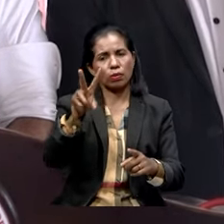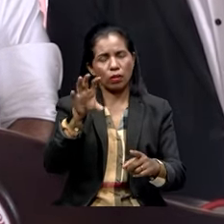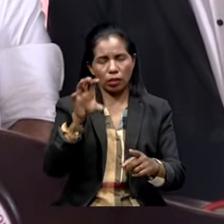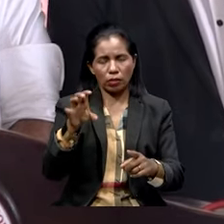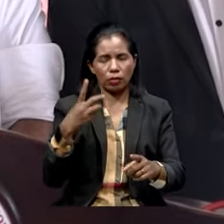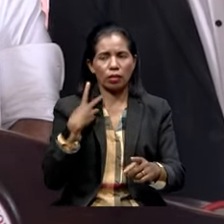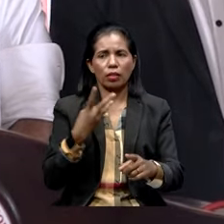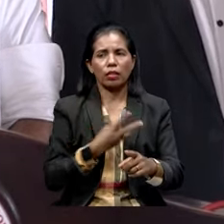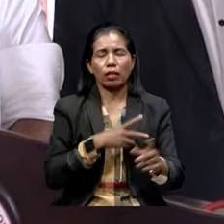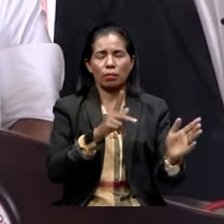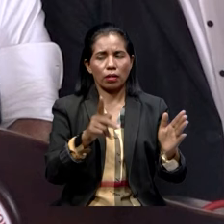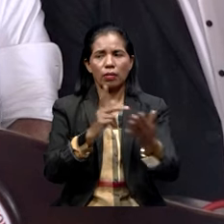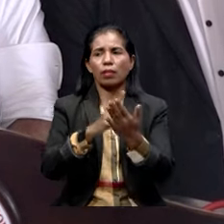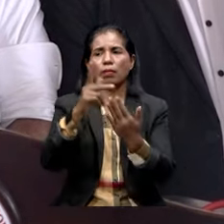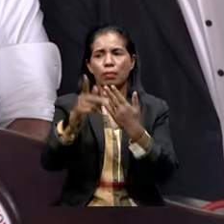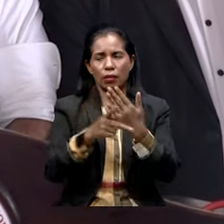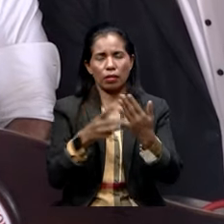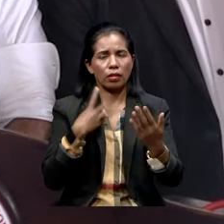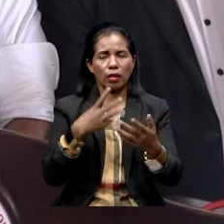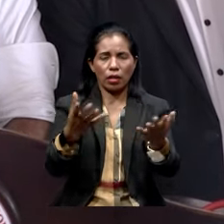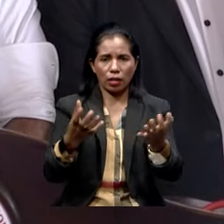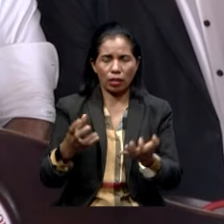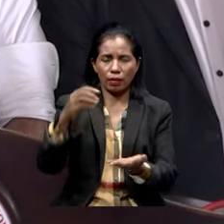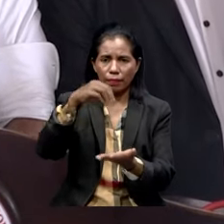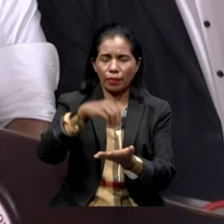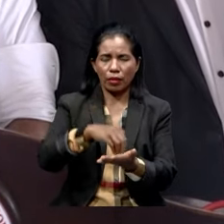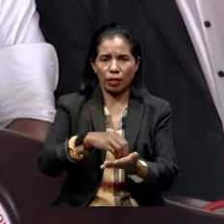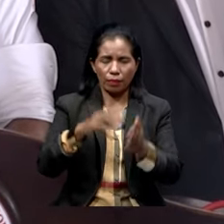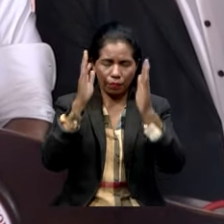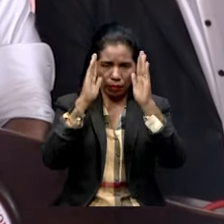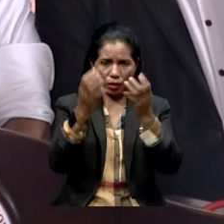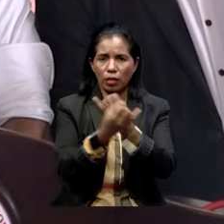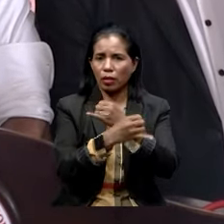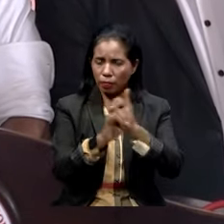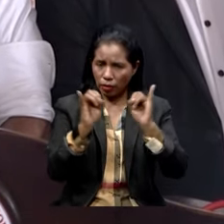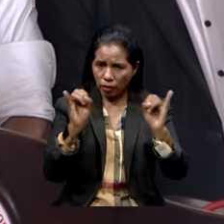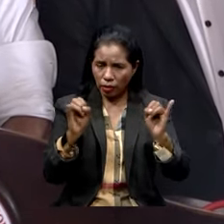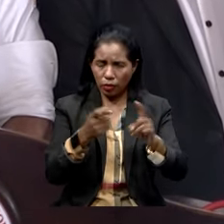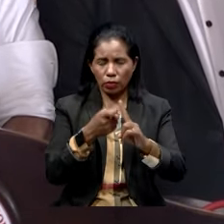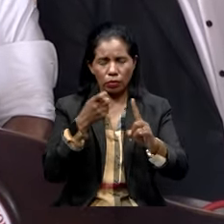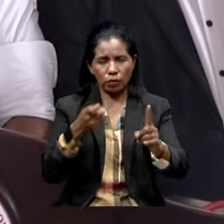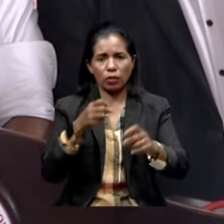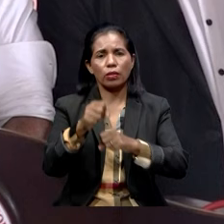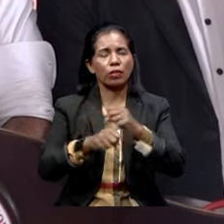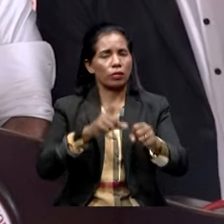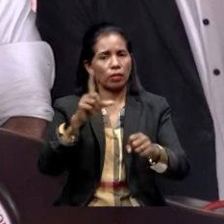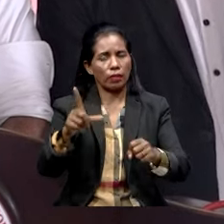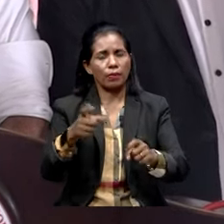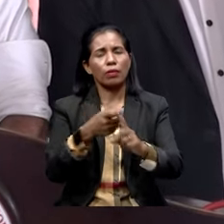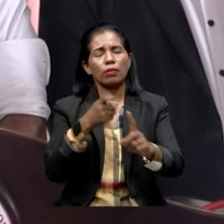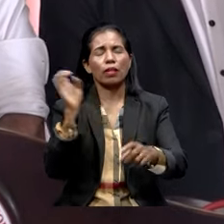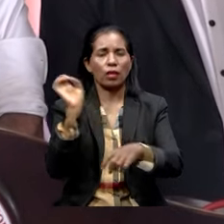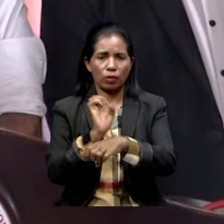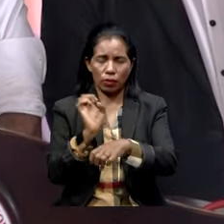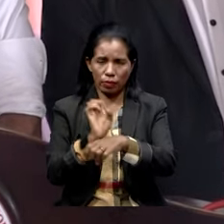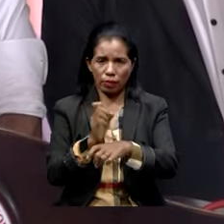sem plano ela e programa lá. Está caracatur dimensão o com racicam, o seu aspecto social, o seu aspecto economia, o